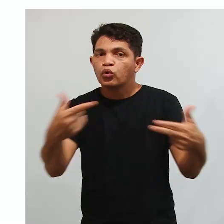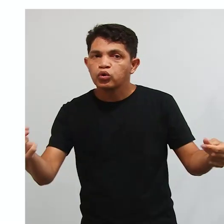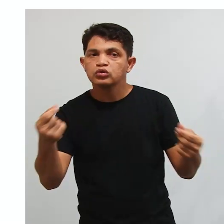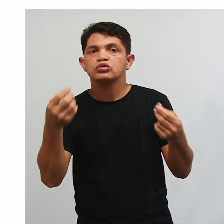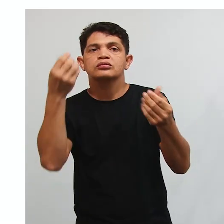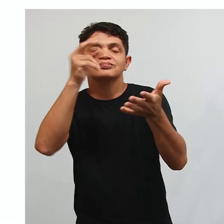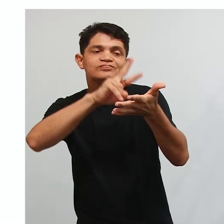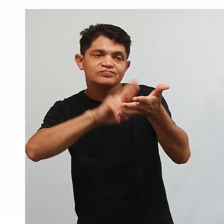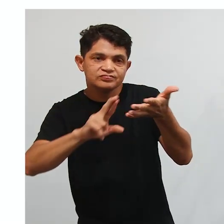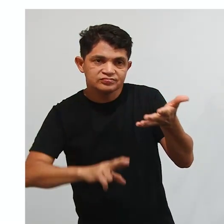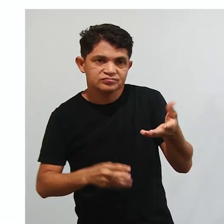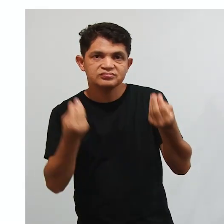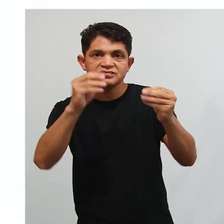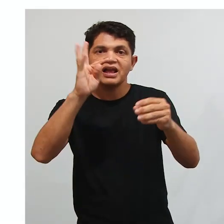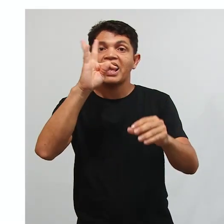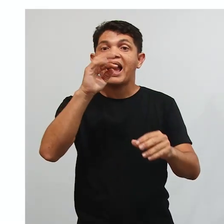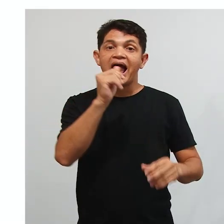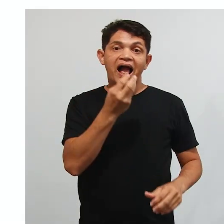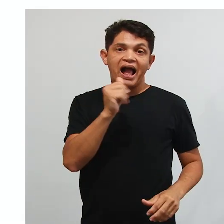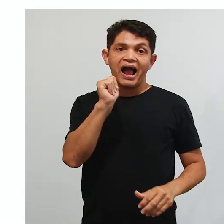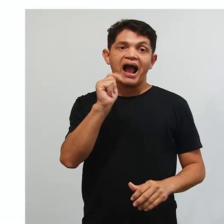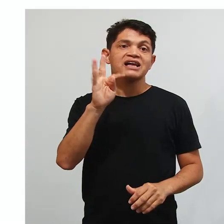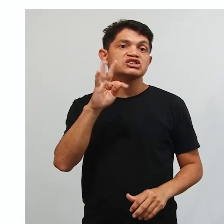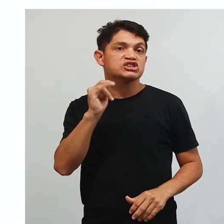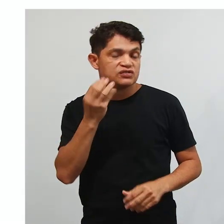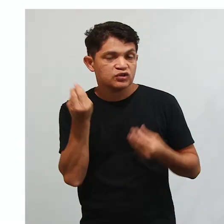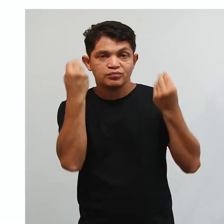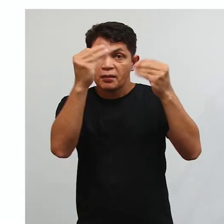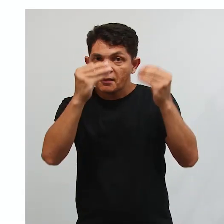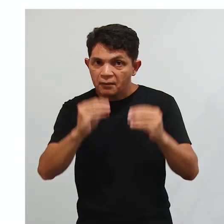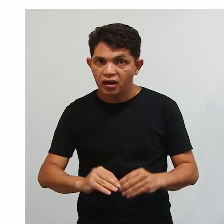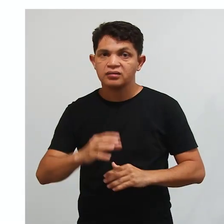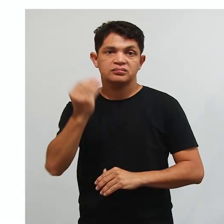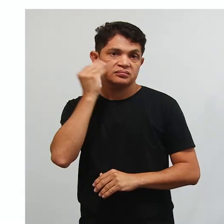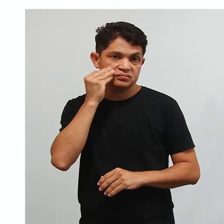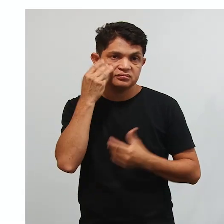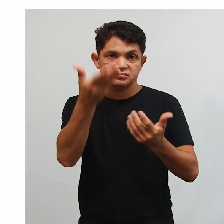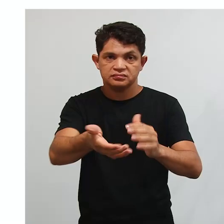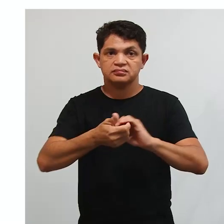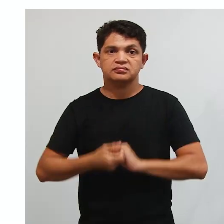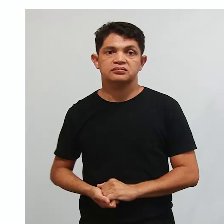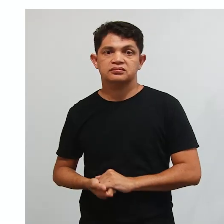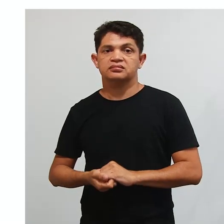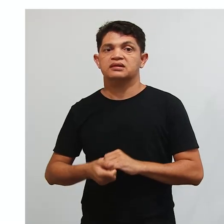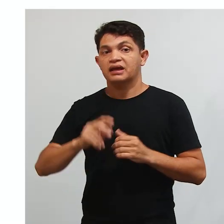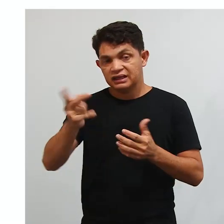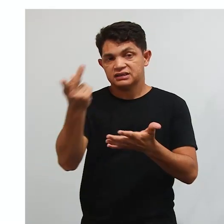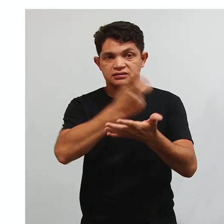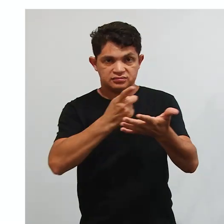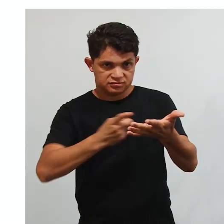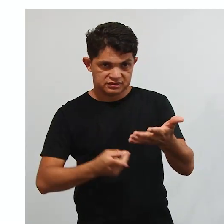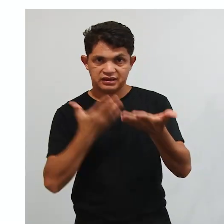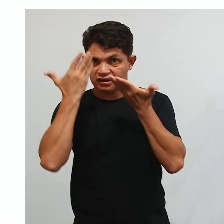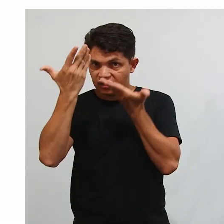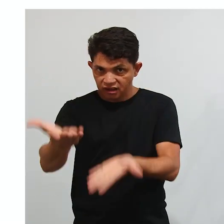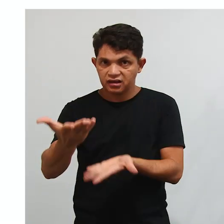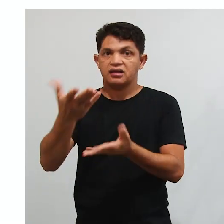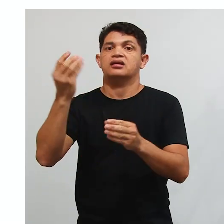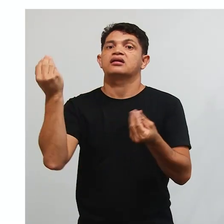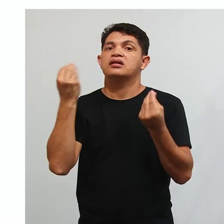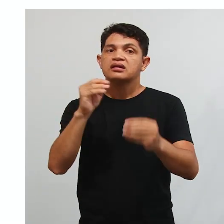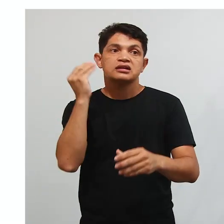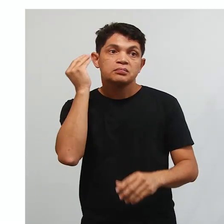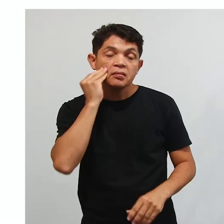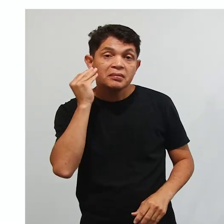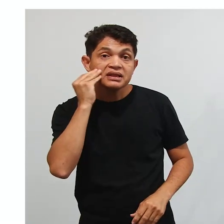eh repositórios de artigos de teses de dissertações né então isso é bibliográfica